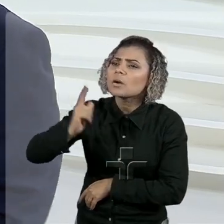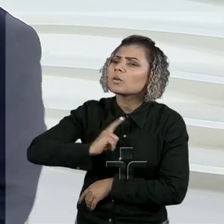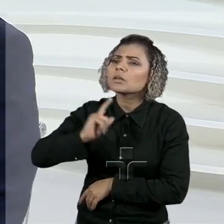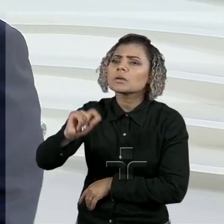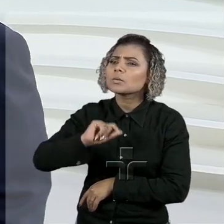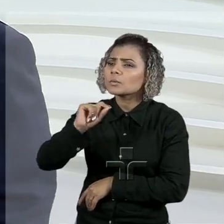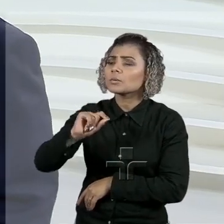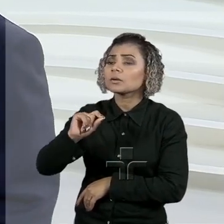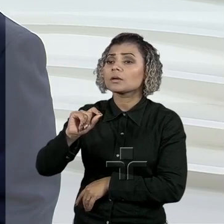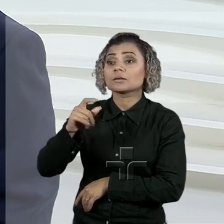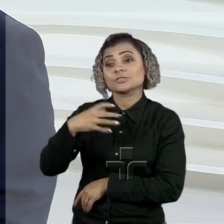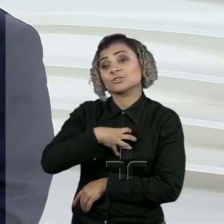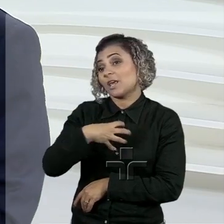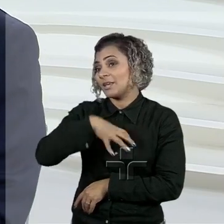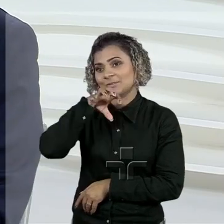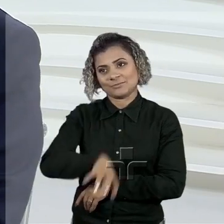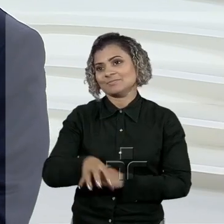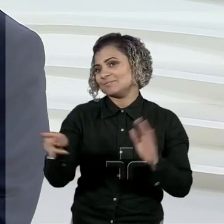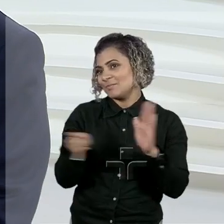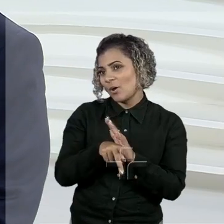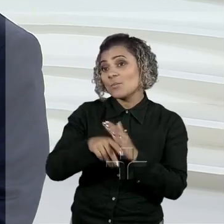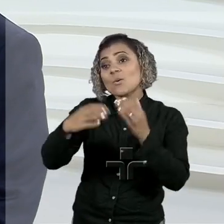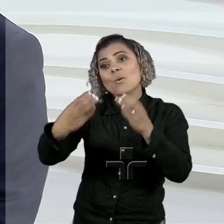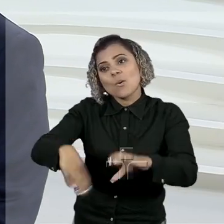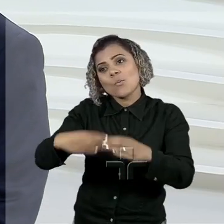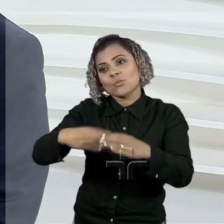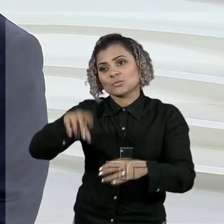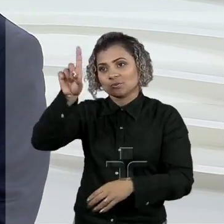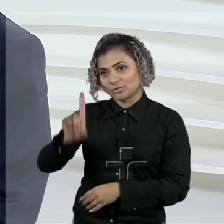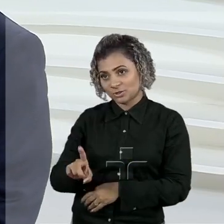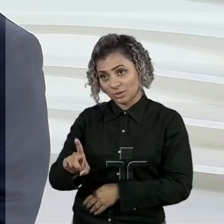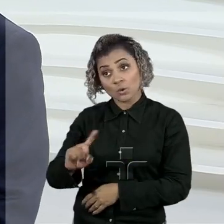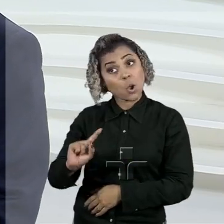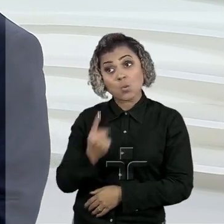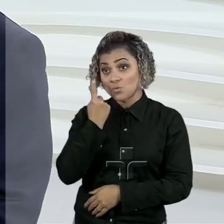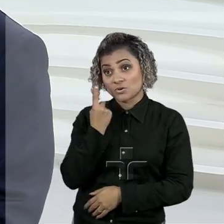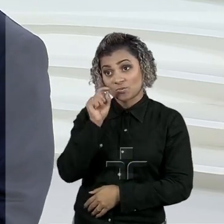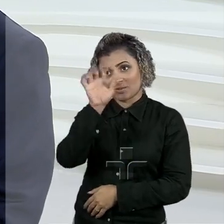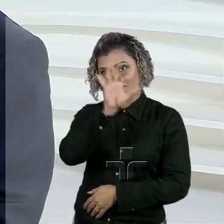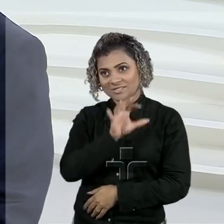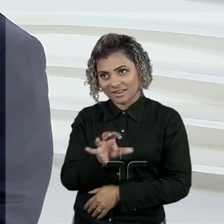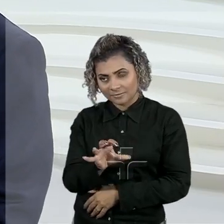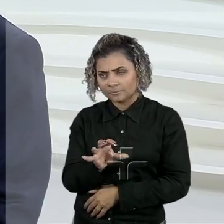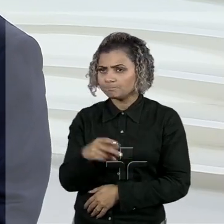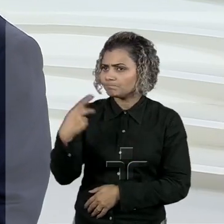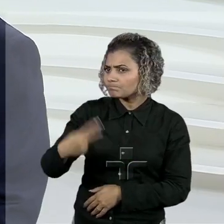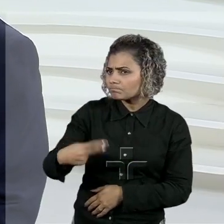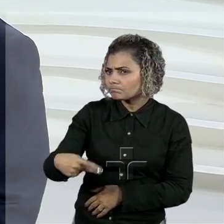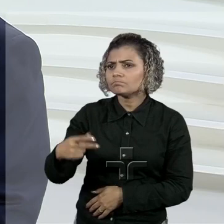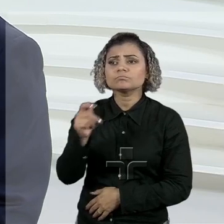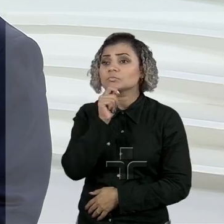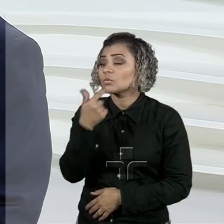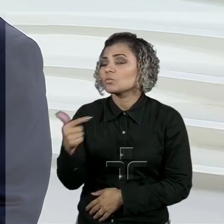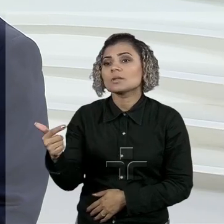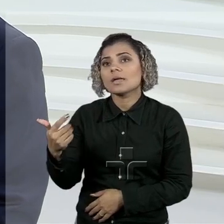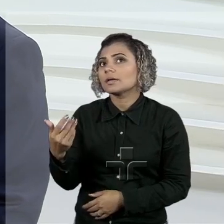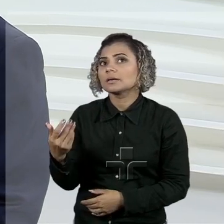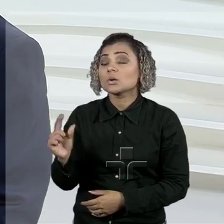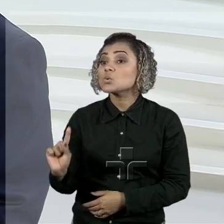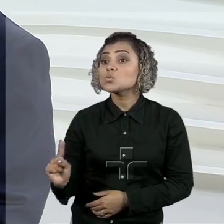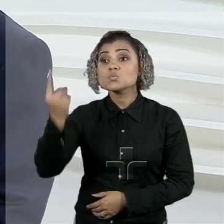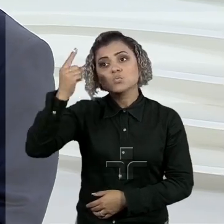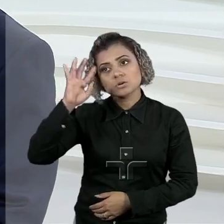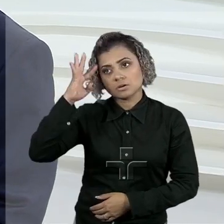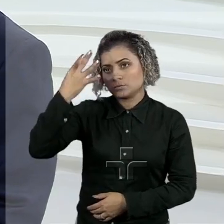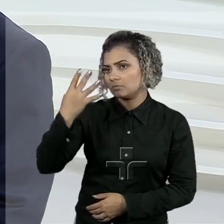é somente São Paulo, que é concurso público para diretor de escola. Nós não temos uma solução única no